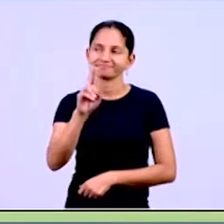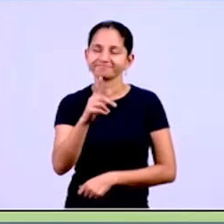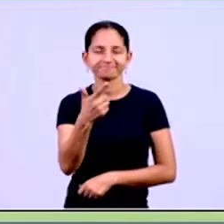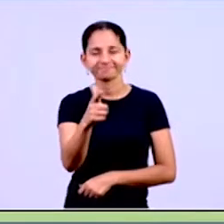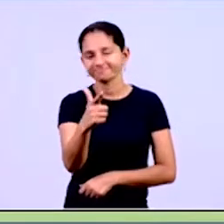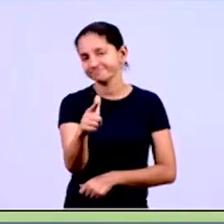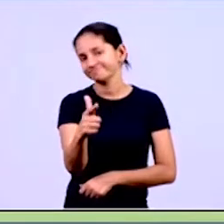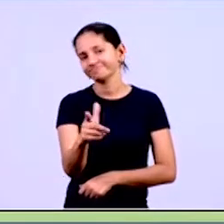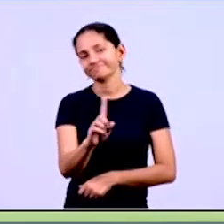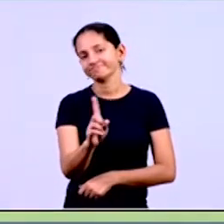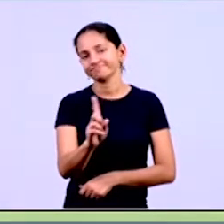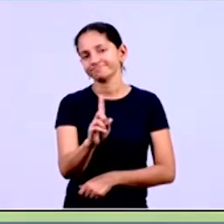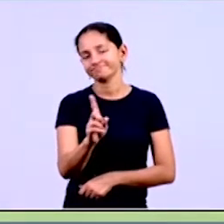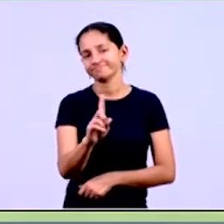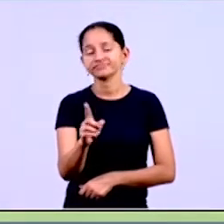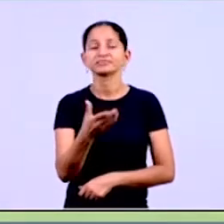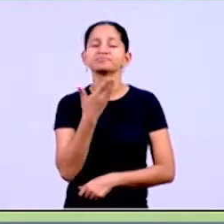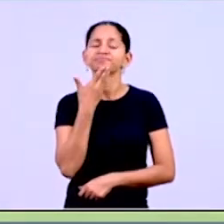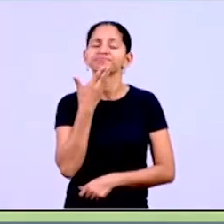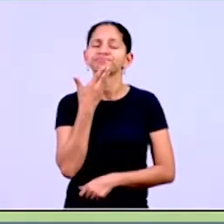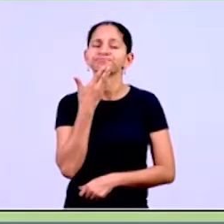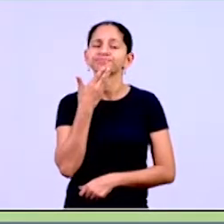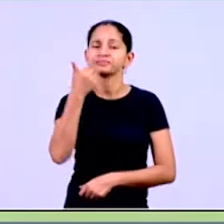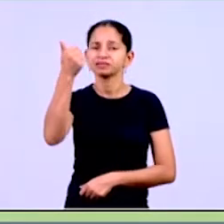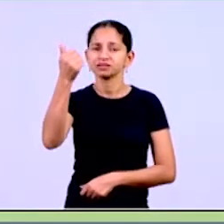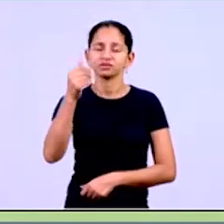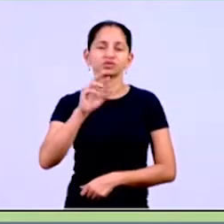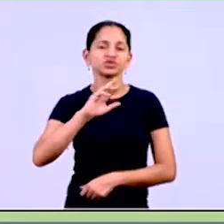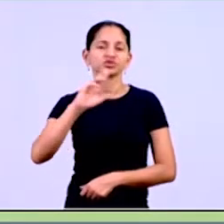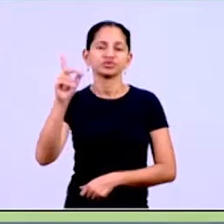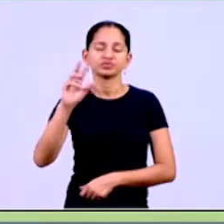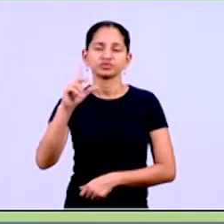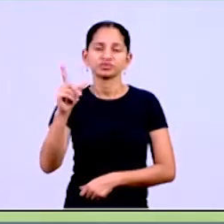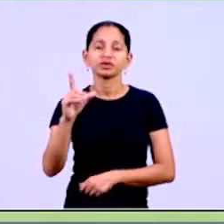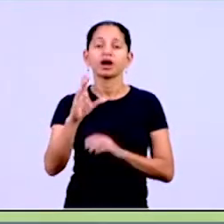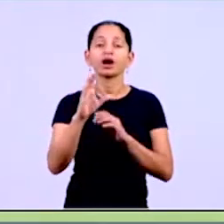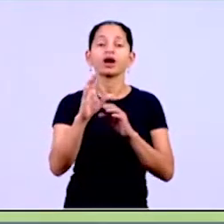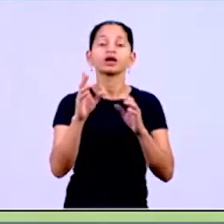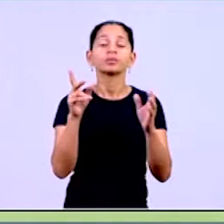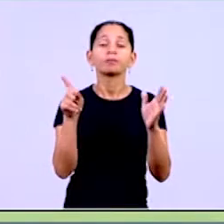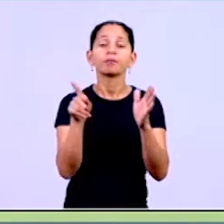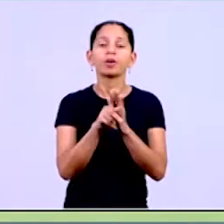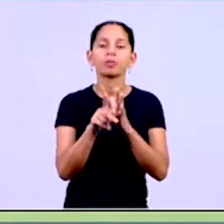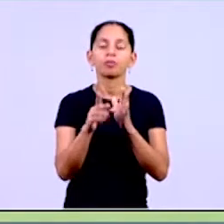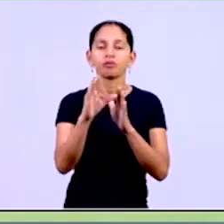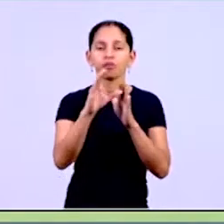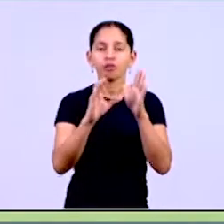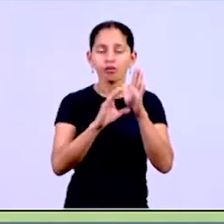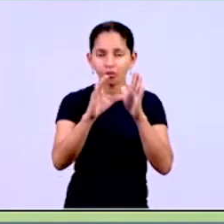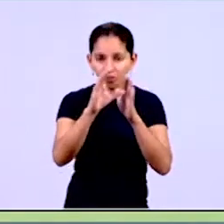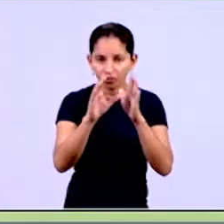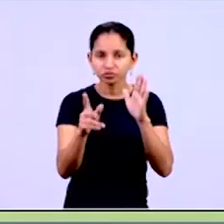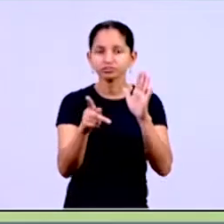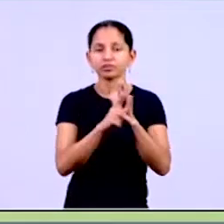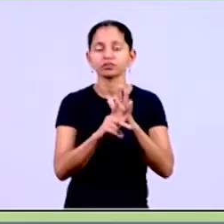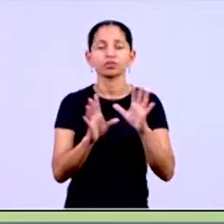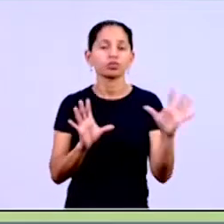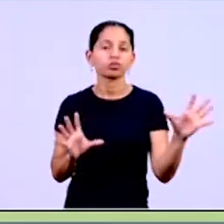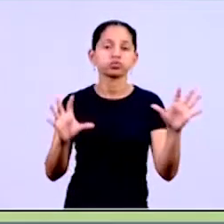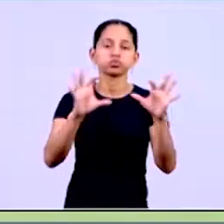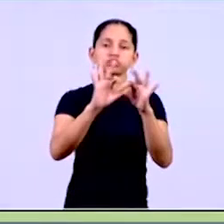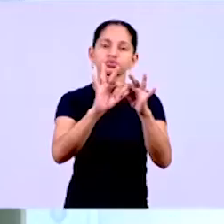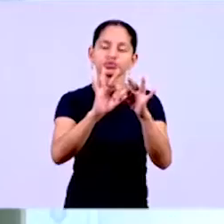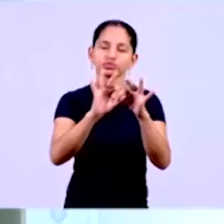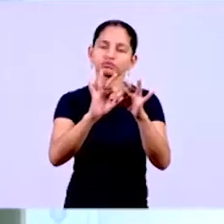utiliza uma tabela bem melhorada, a Unicode, é o código unificado, o próprio nome já fala. E por que isso?